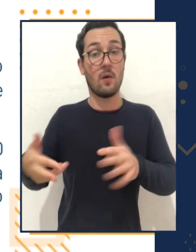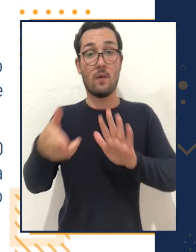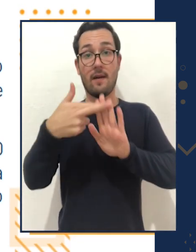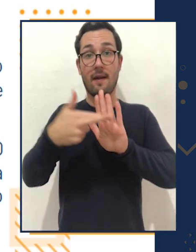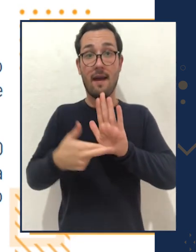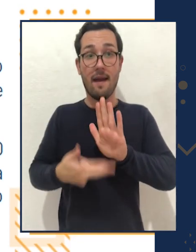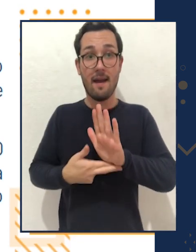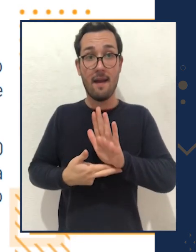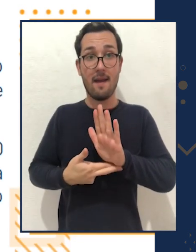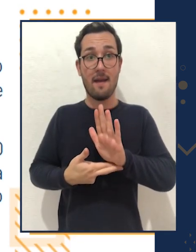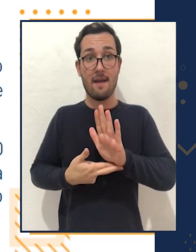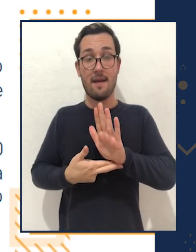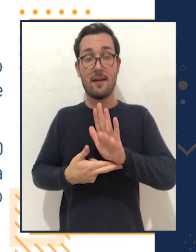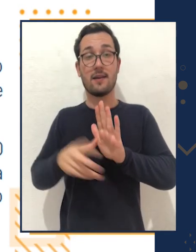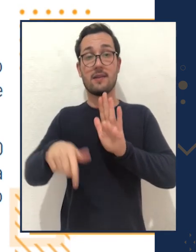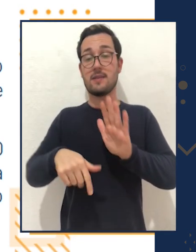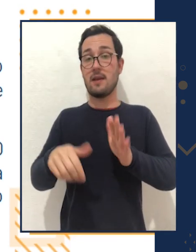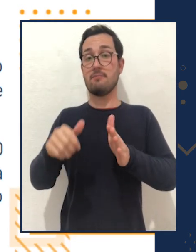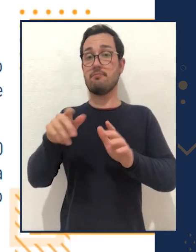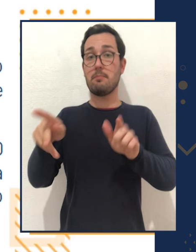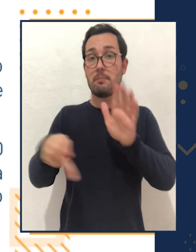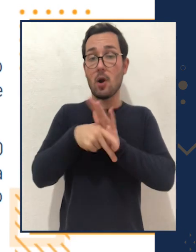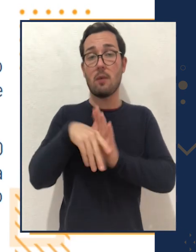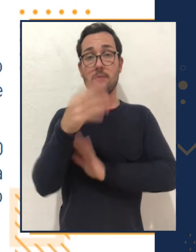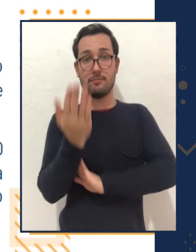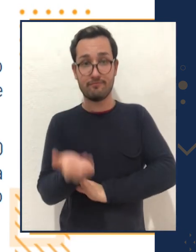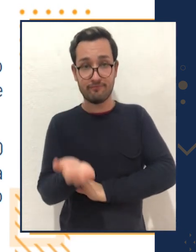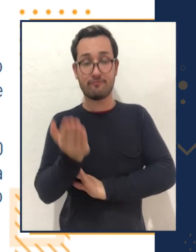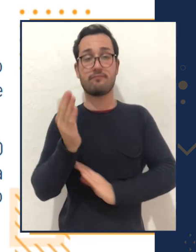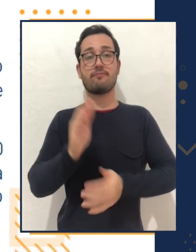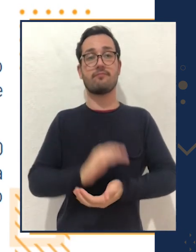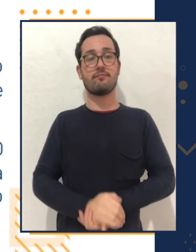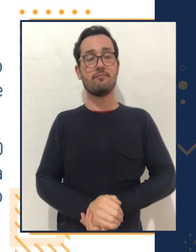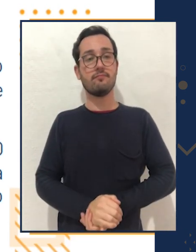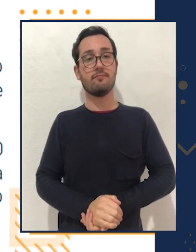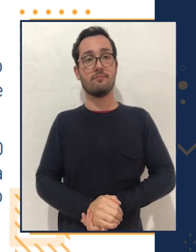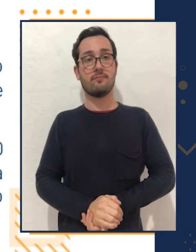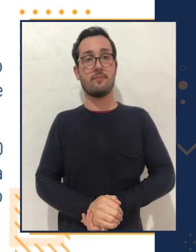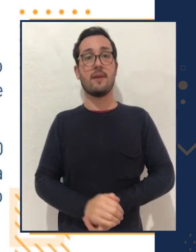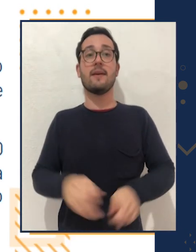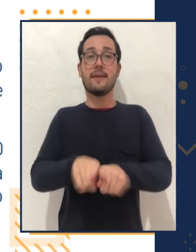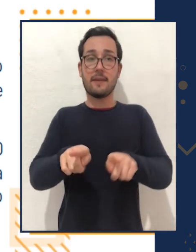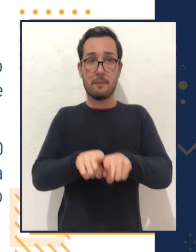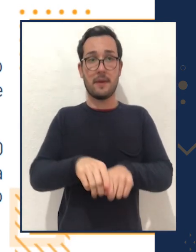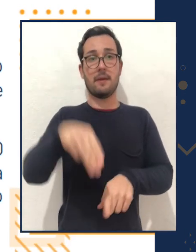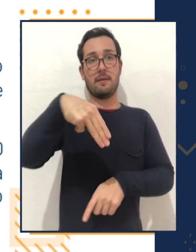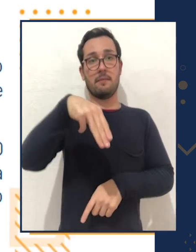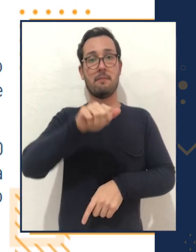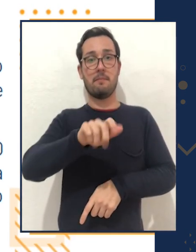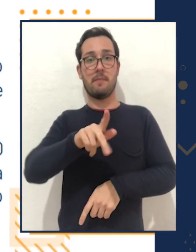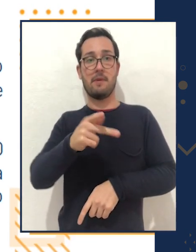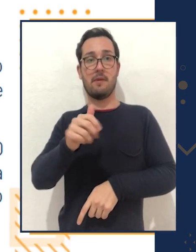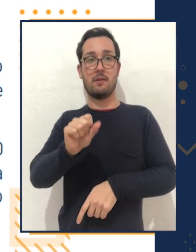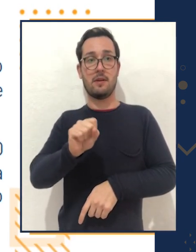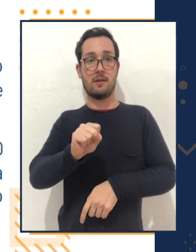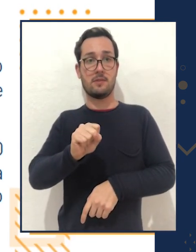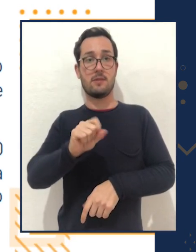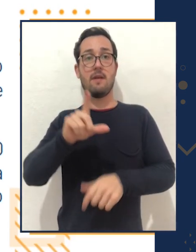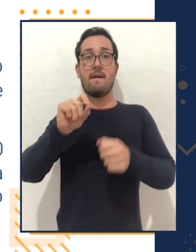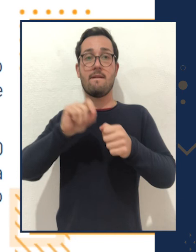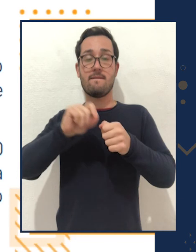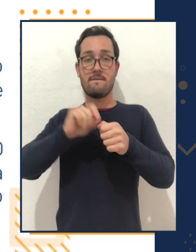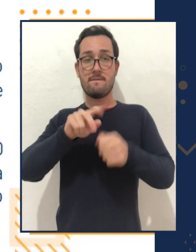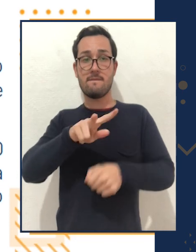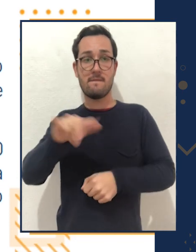gente vai considerar como a polaridade positiva, e onde sai a corrente do resistor, polaridade negativa,